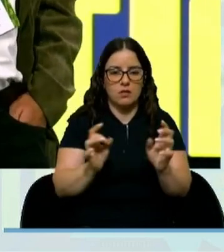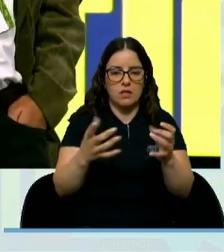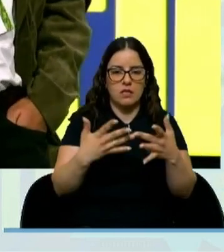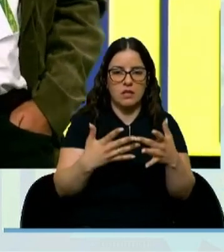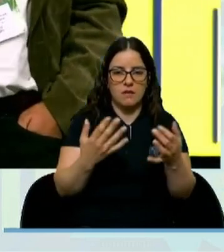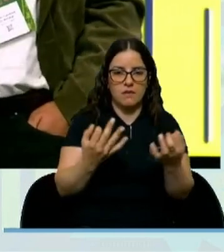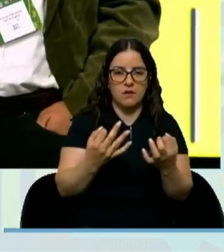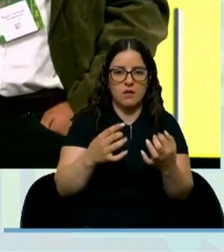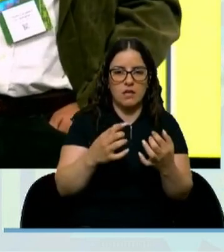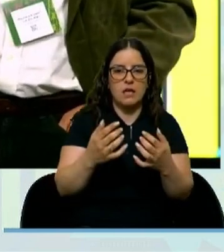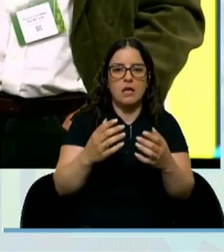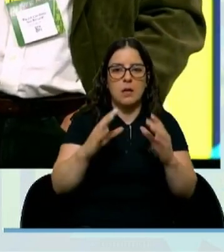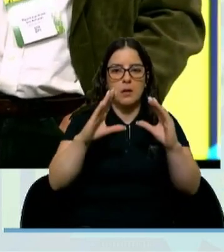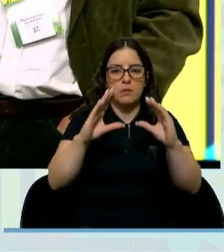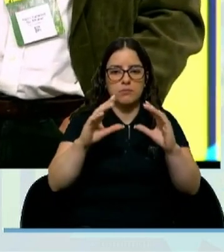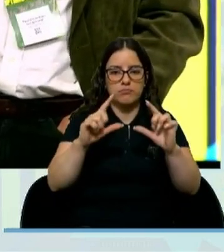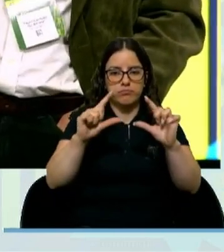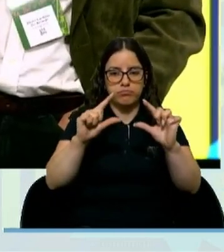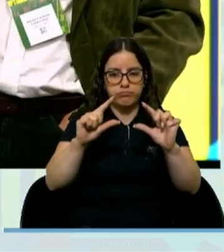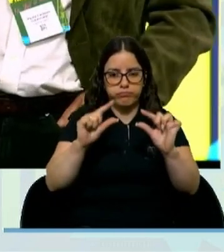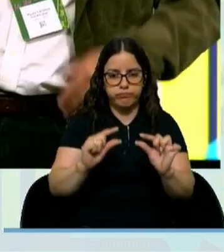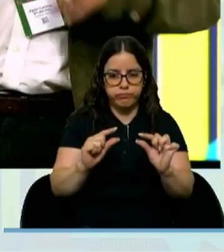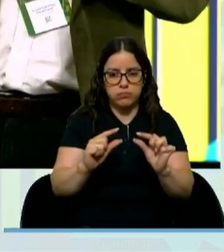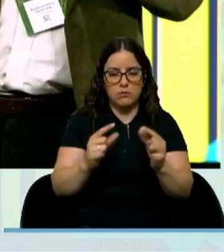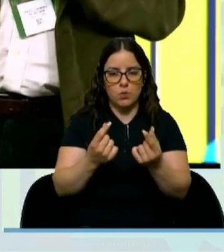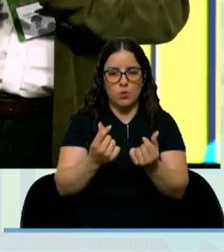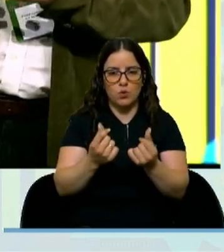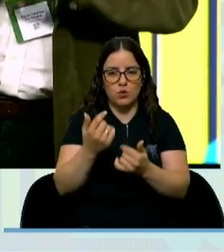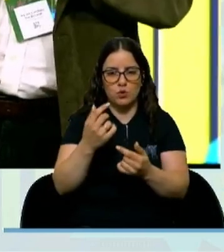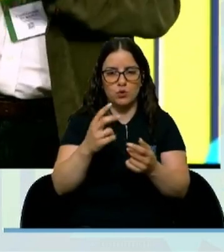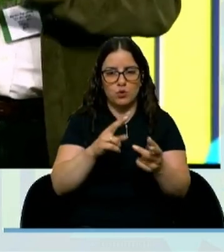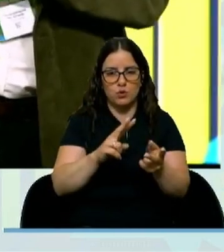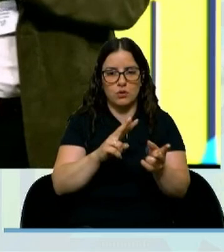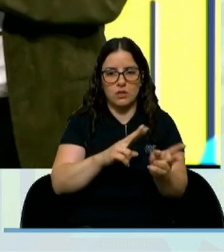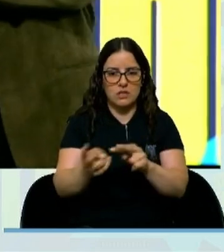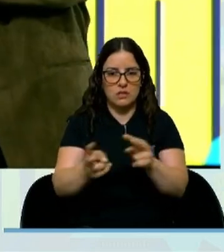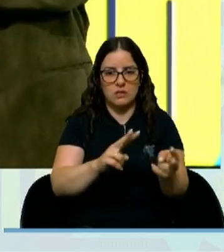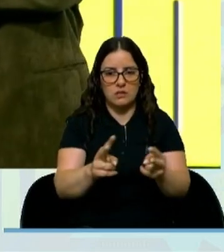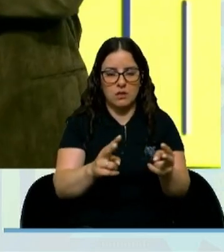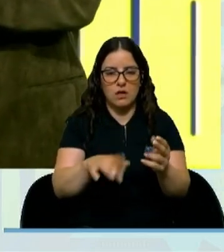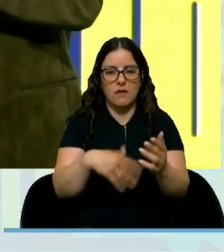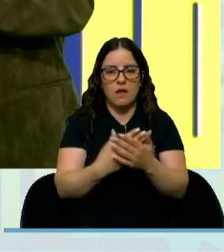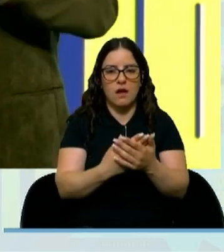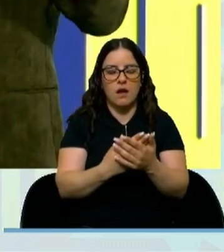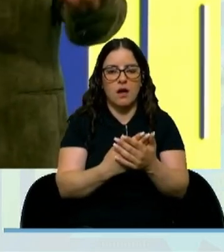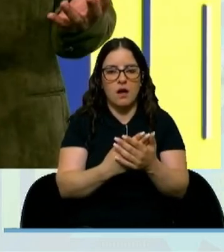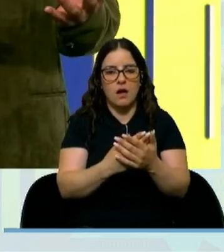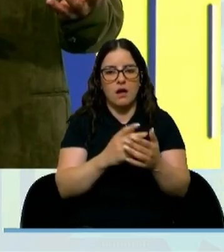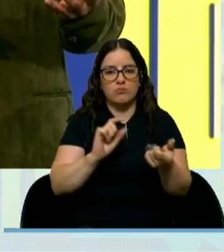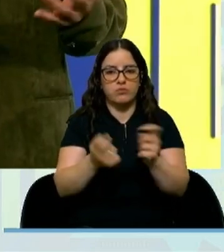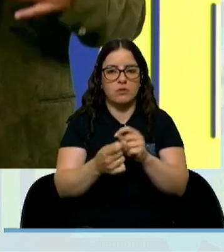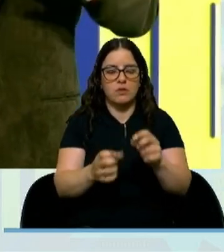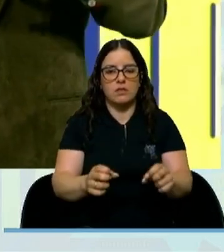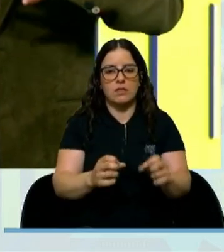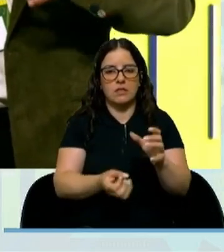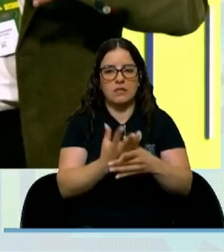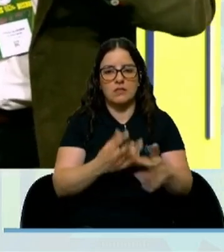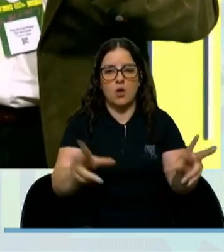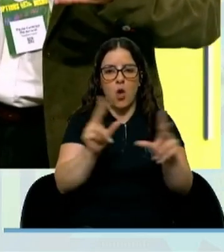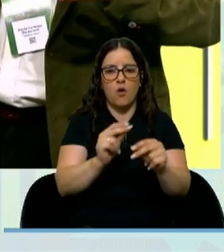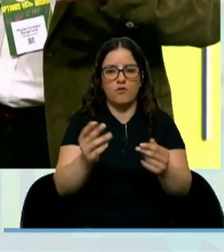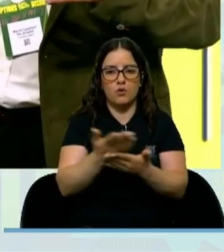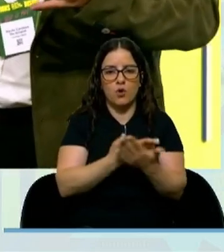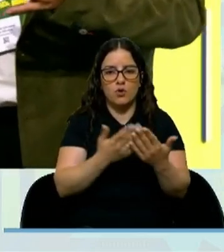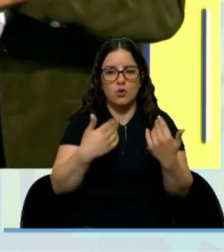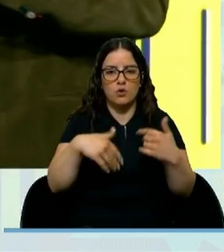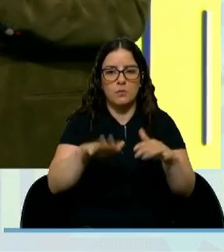custo de transação é tão grande que vai permitir a disrupção na forma de criação de novos negócios, exatamente como aconteceu com a web, mas ainda com